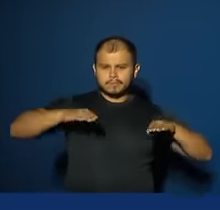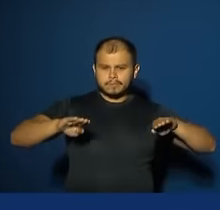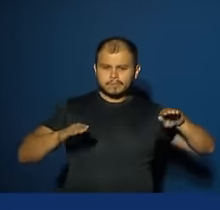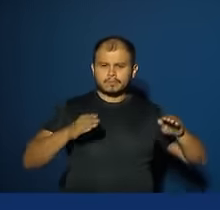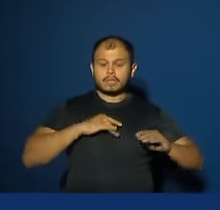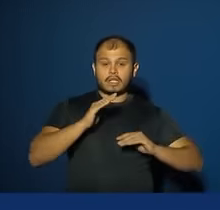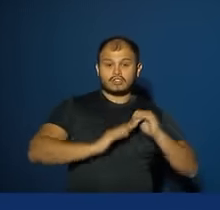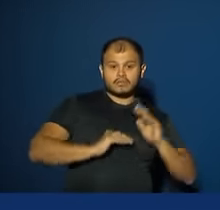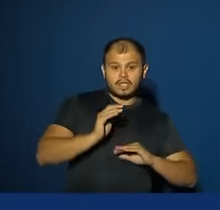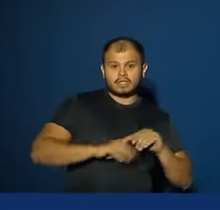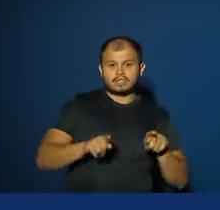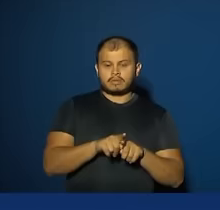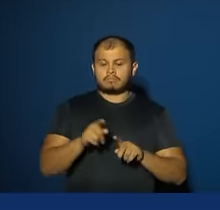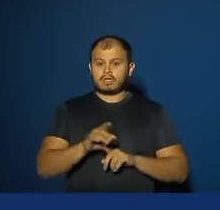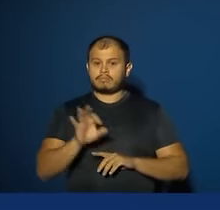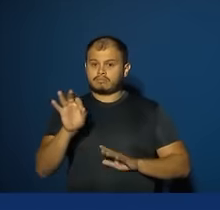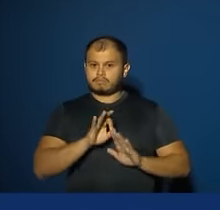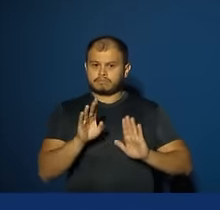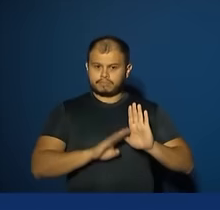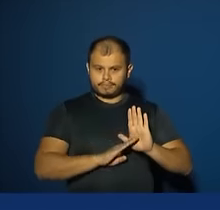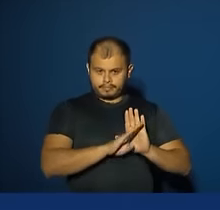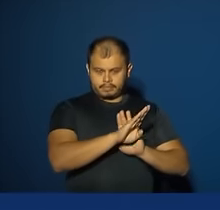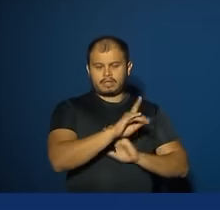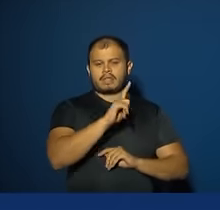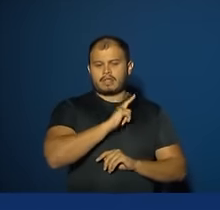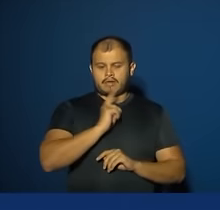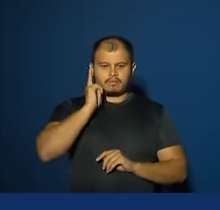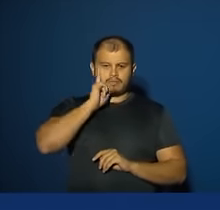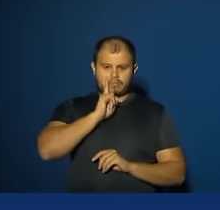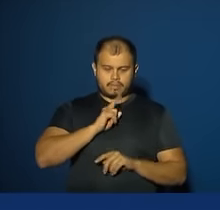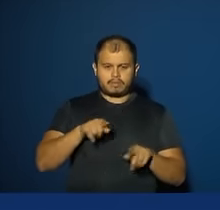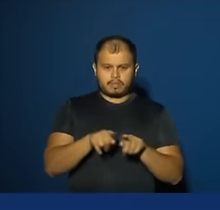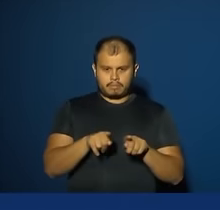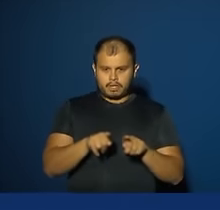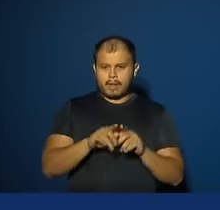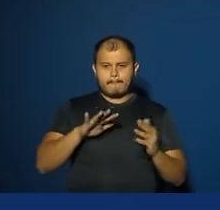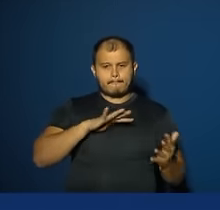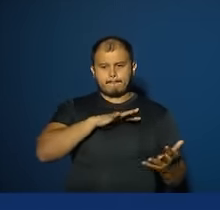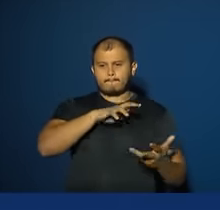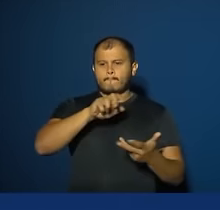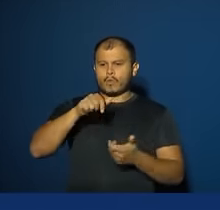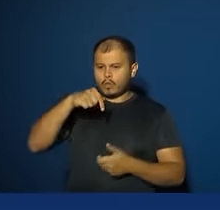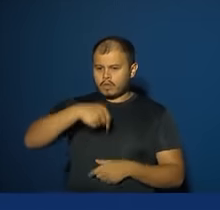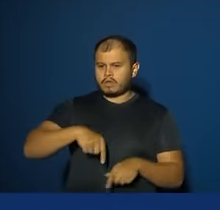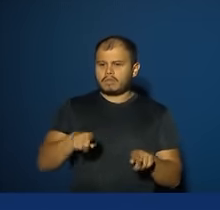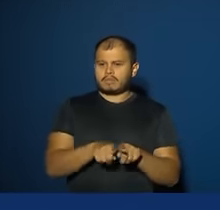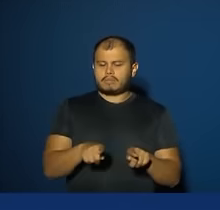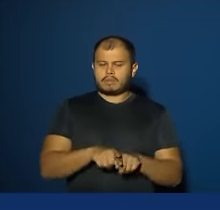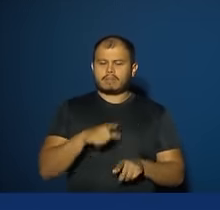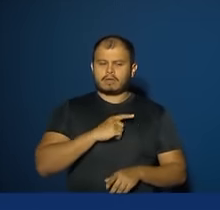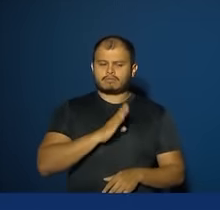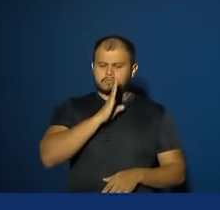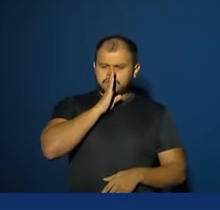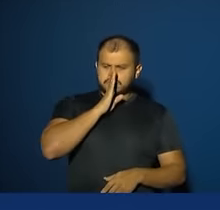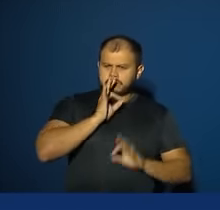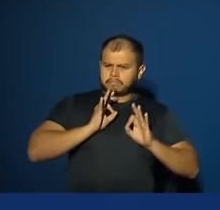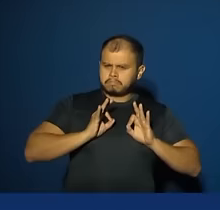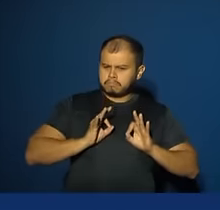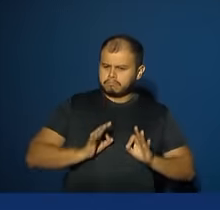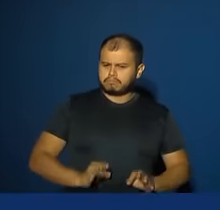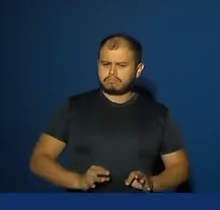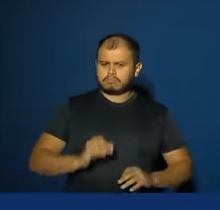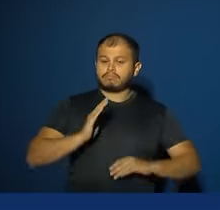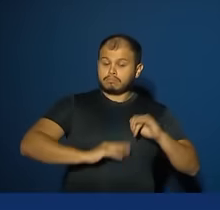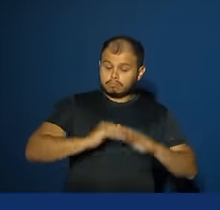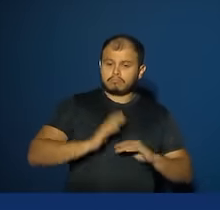e atividade. A inflação não só nos Estados Unidos, mas ao redor do mundo, aqui também está muito comportada, e a atividade continua